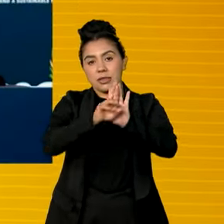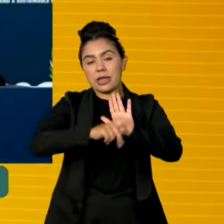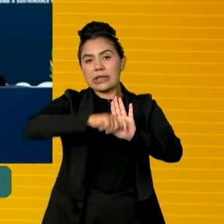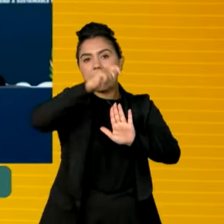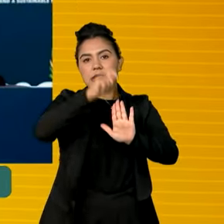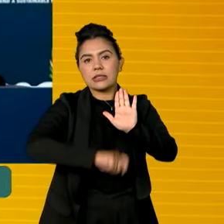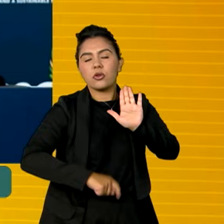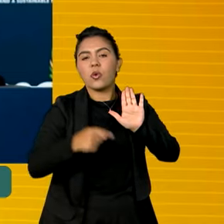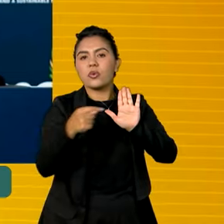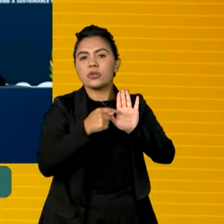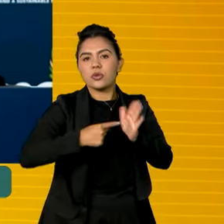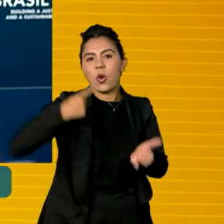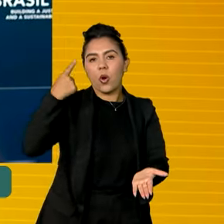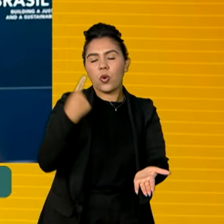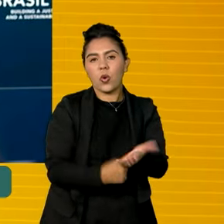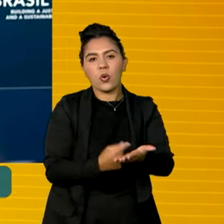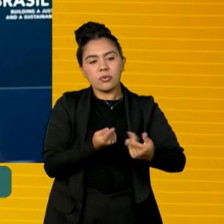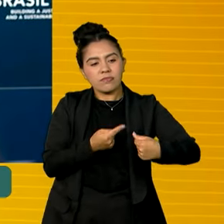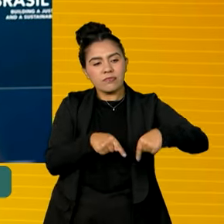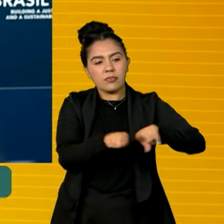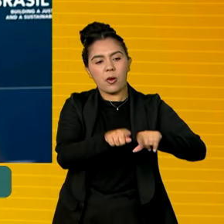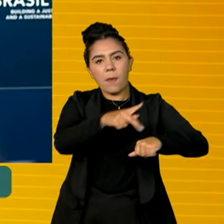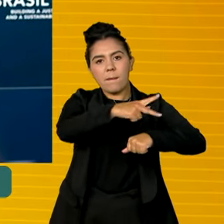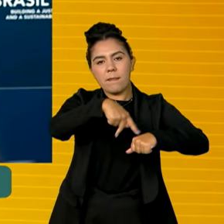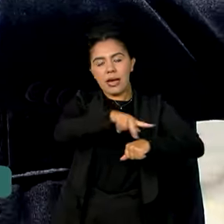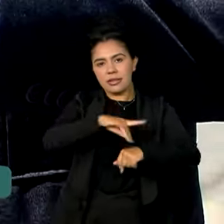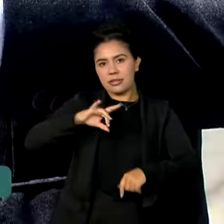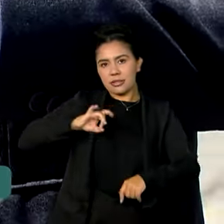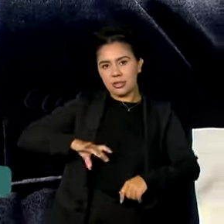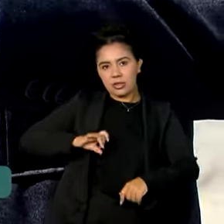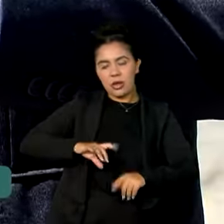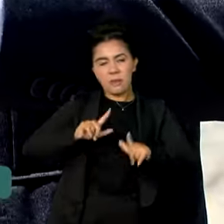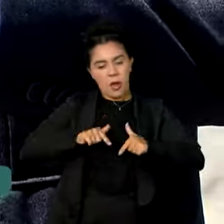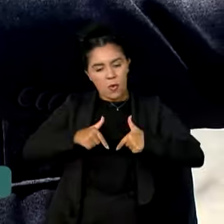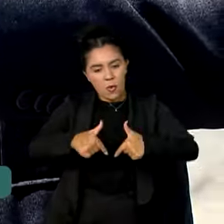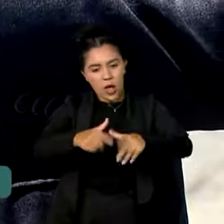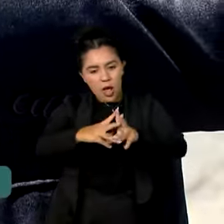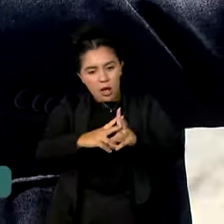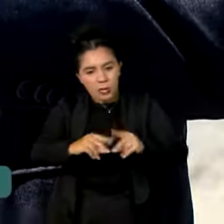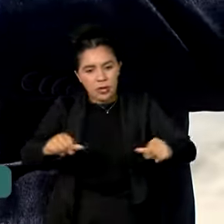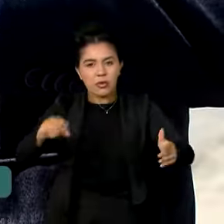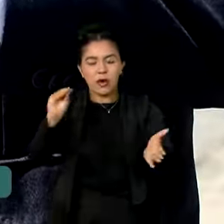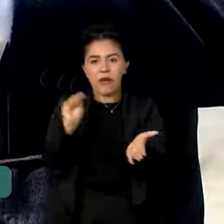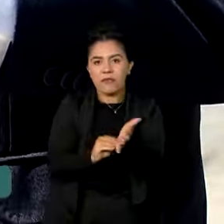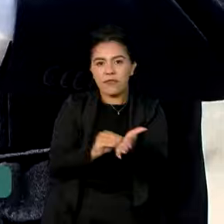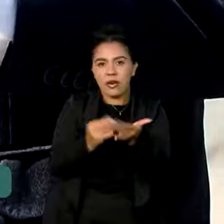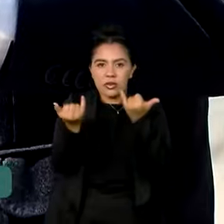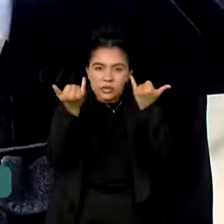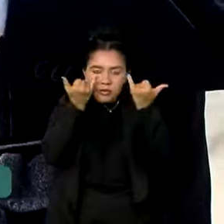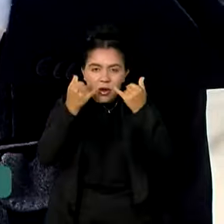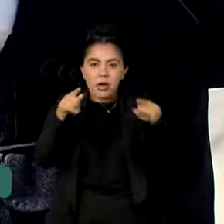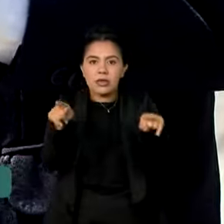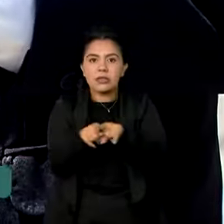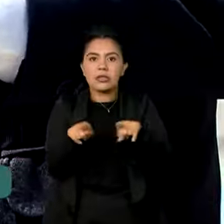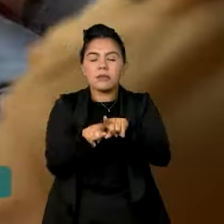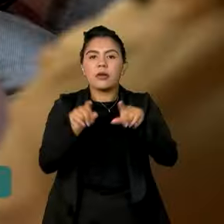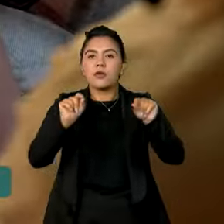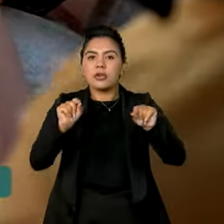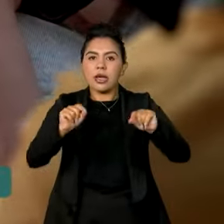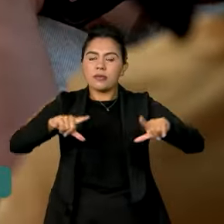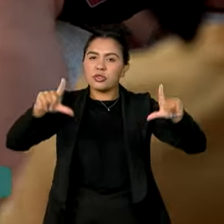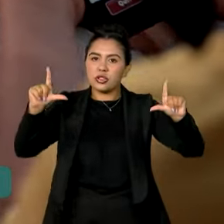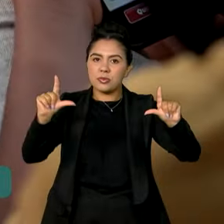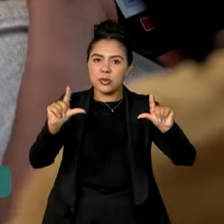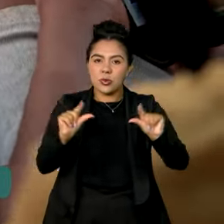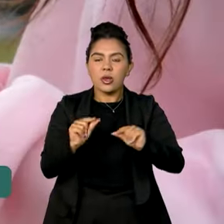para colocar em prática medidas para combater a desinformação e reduzir a desigualdade digital nos dois países. É